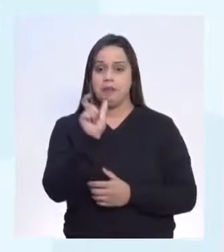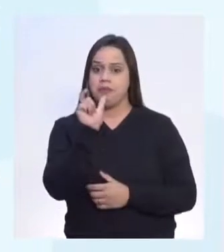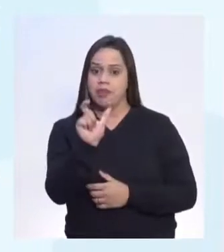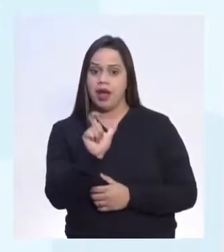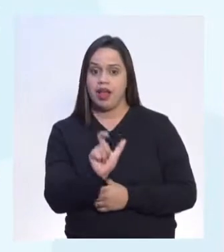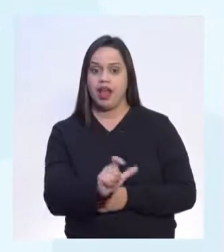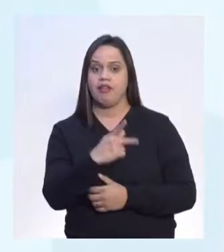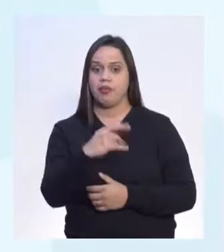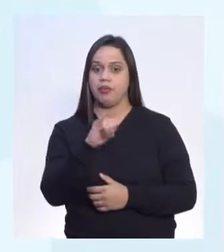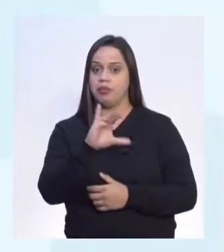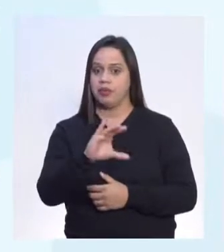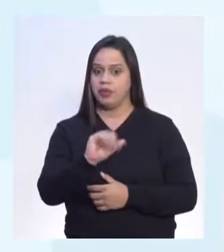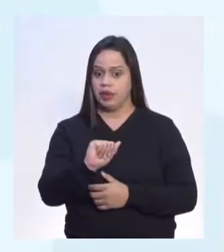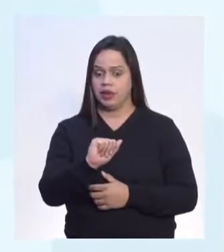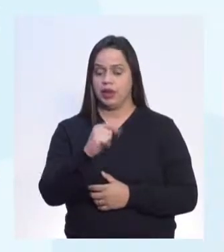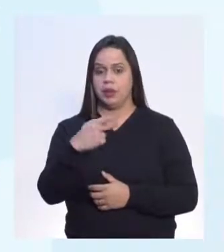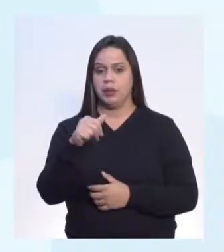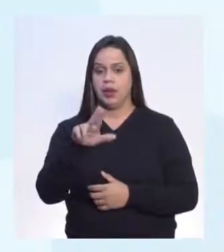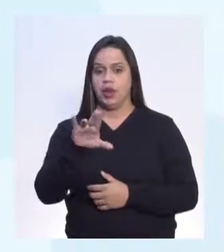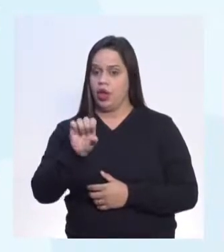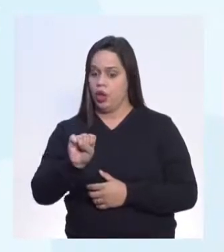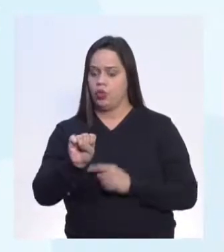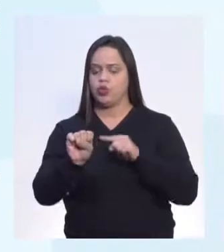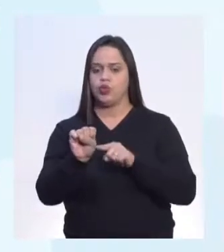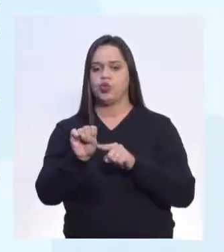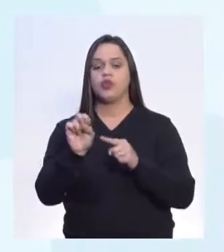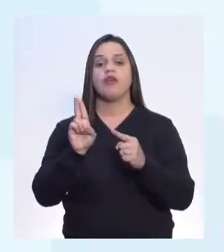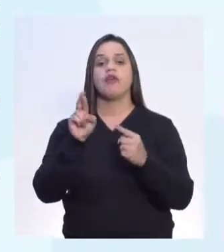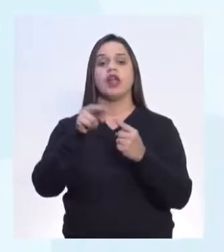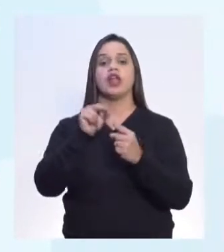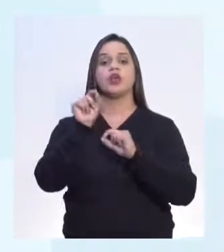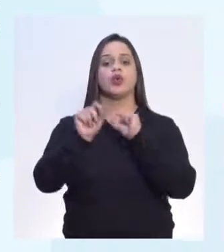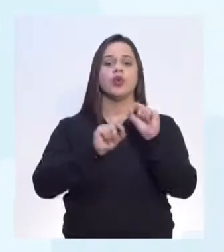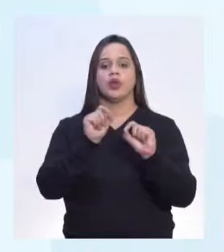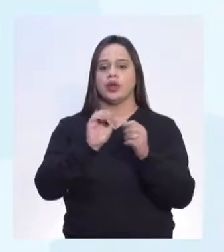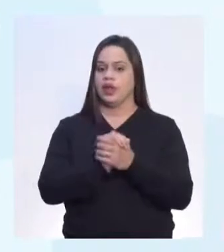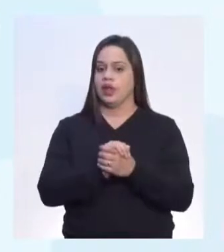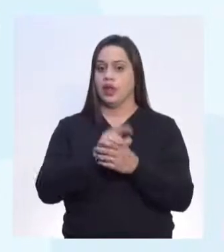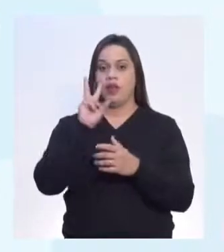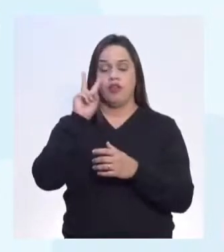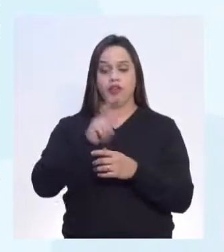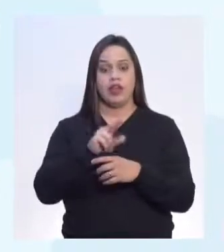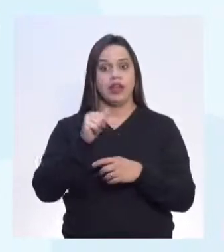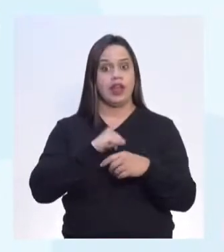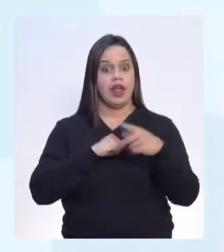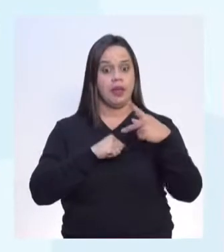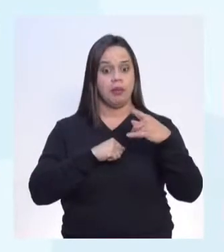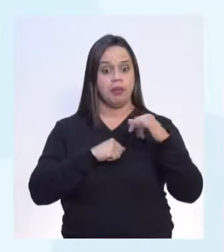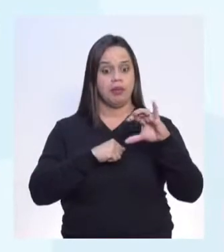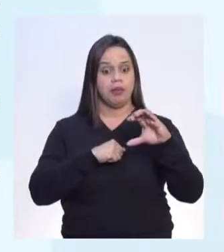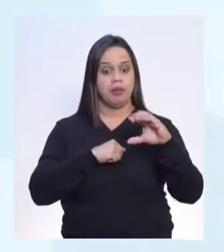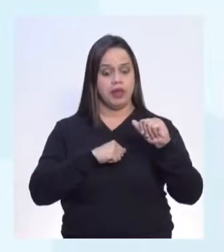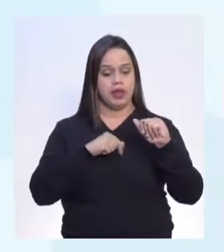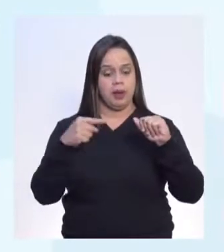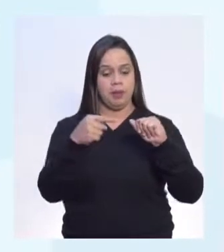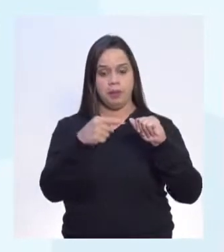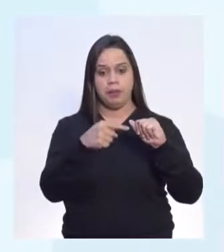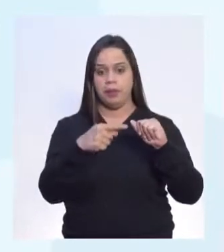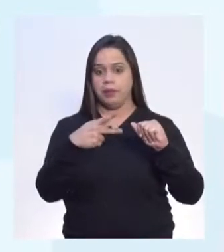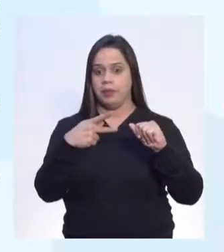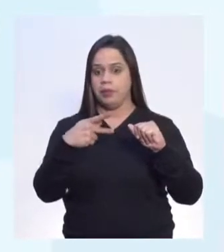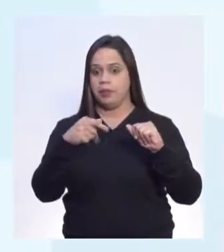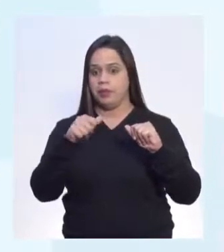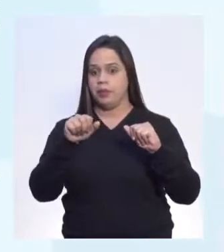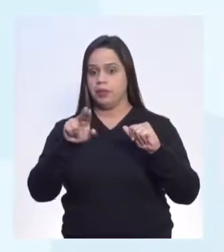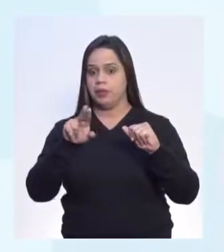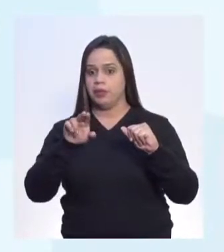pica-pau se refere? Ele colocou pica-paus com um hífen ali separado, tá vendo? E sendo que